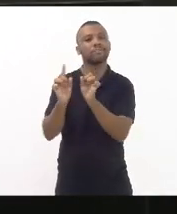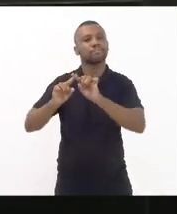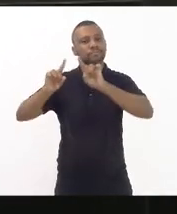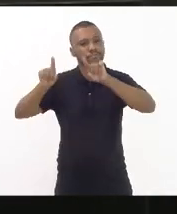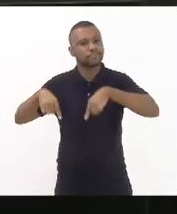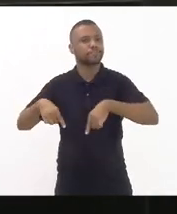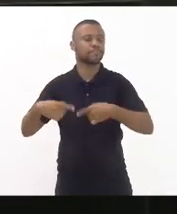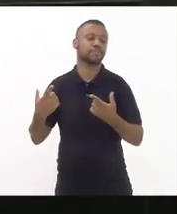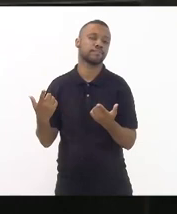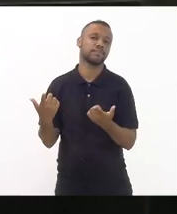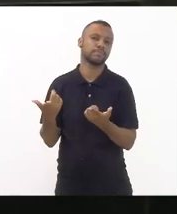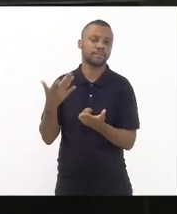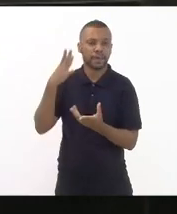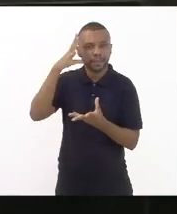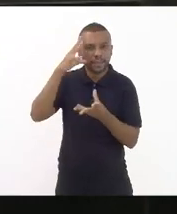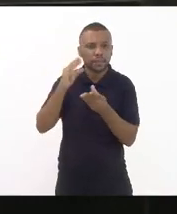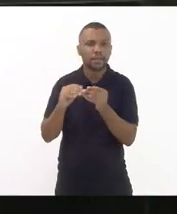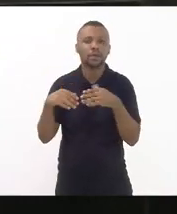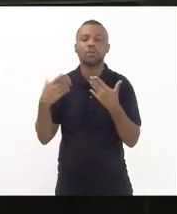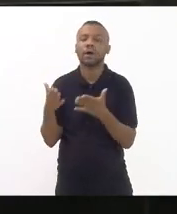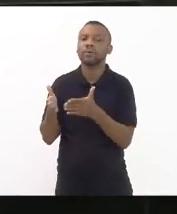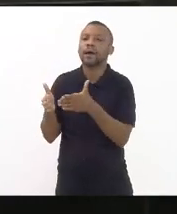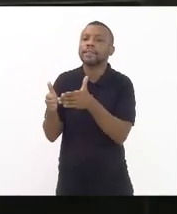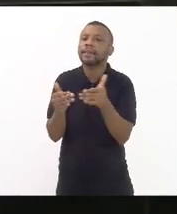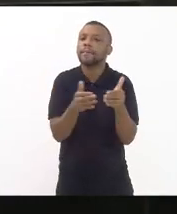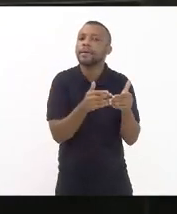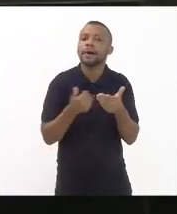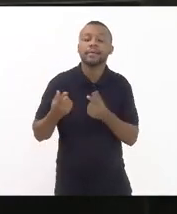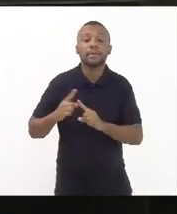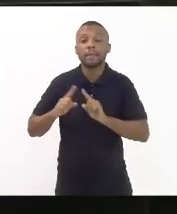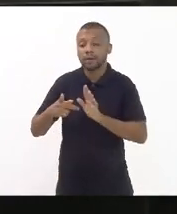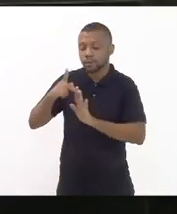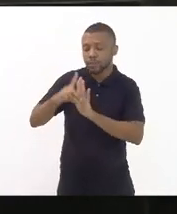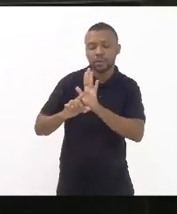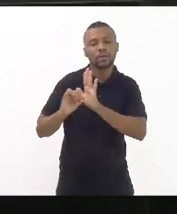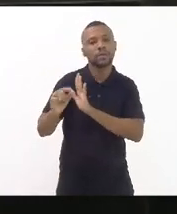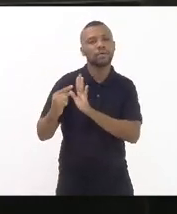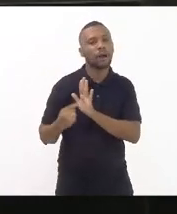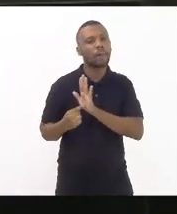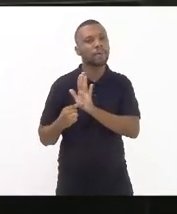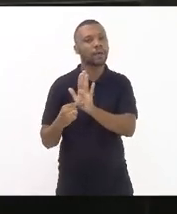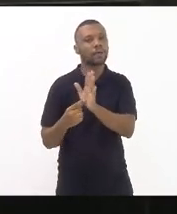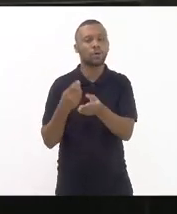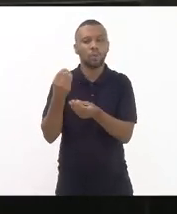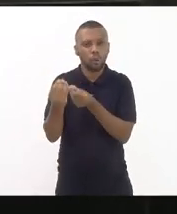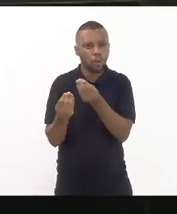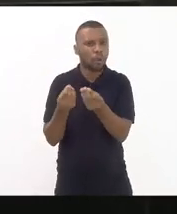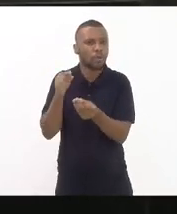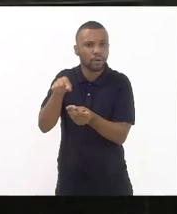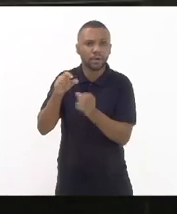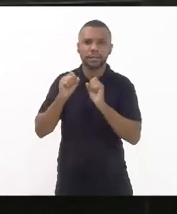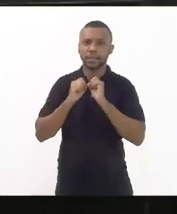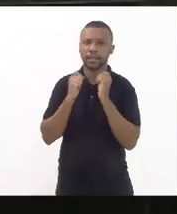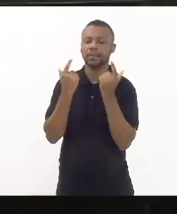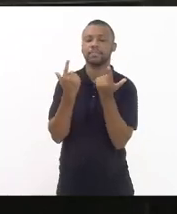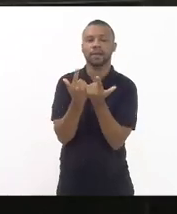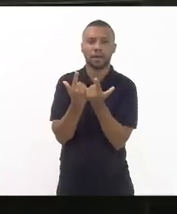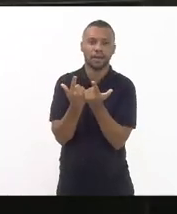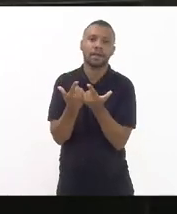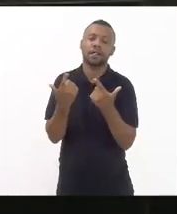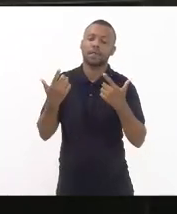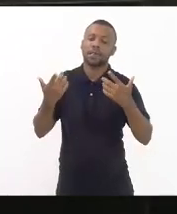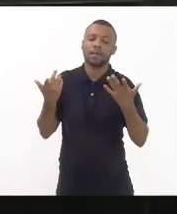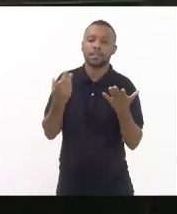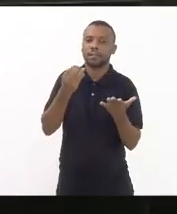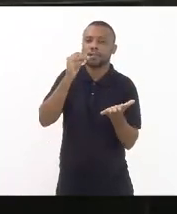as demandas, mas o fato é que o projeto, da maneira que foi disposto para a Assembleia Legislativa, deixa muito